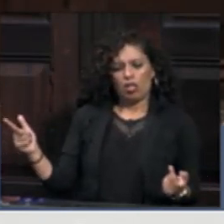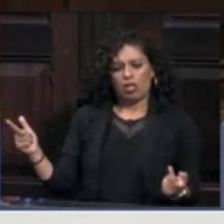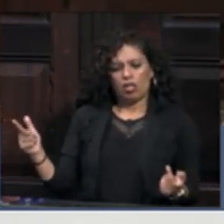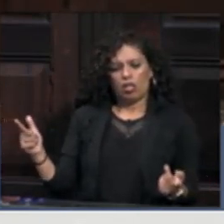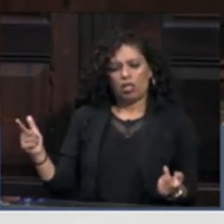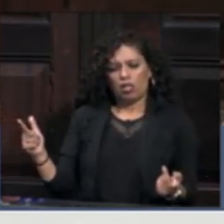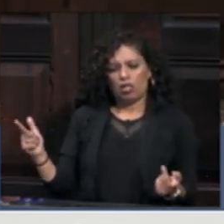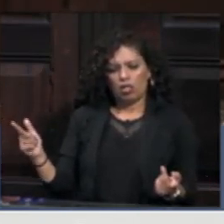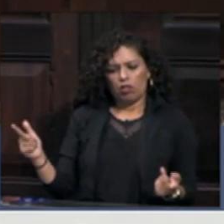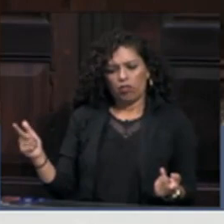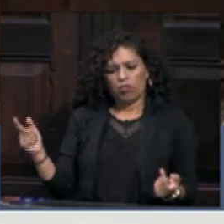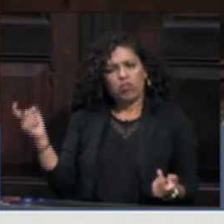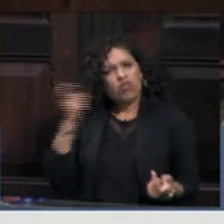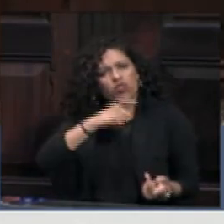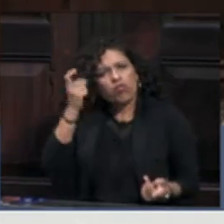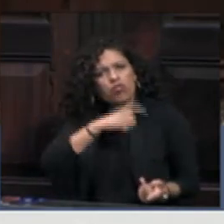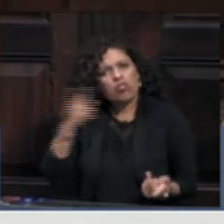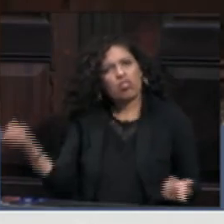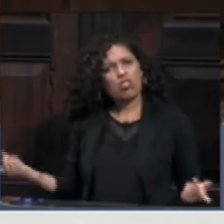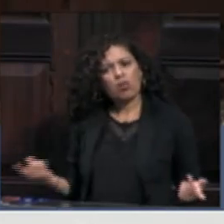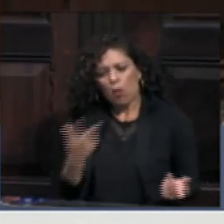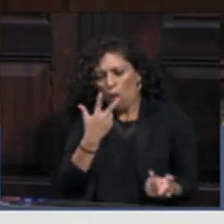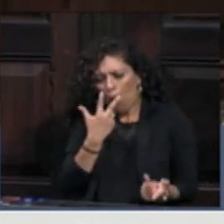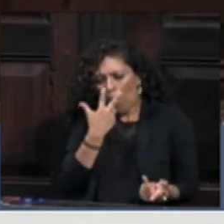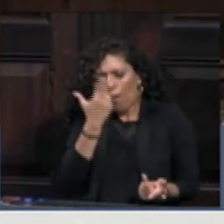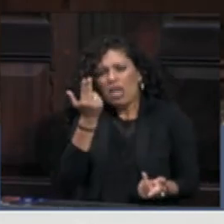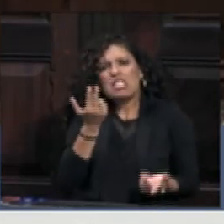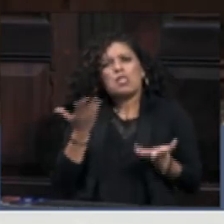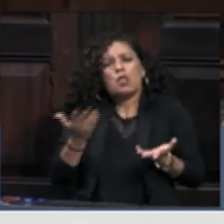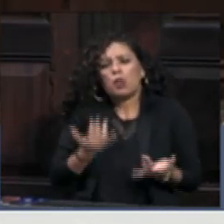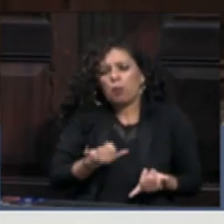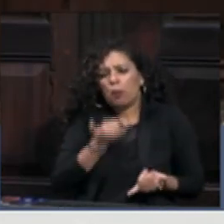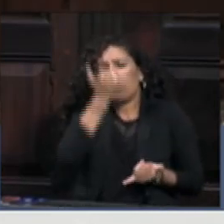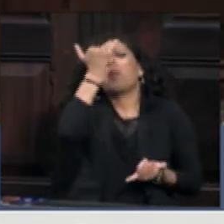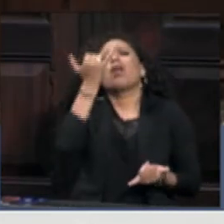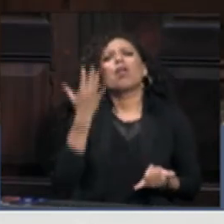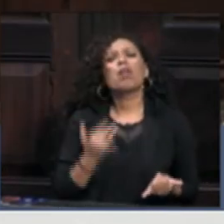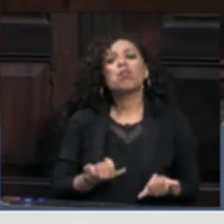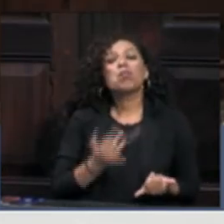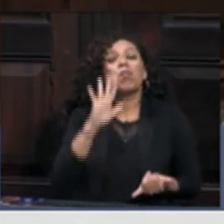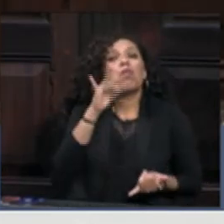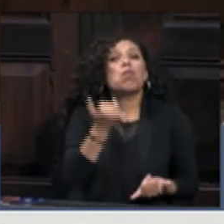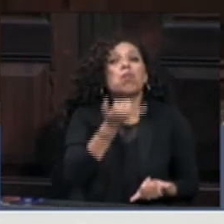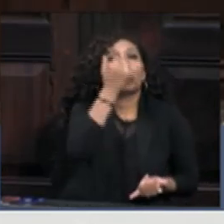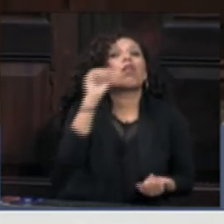farsa, tentando enganar a quem? Porque ele vem aqui,